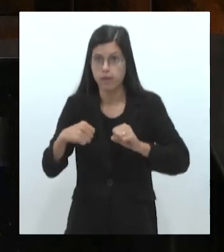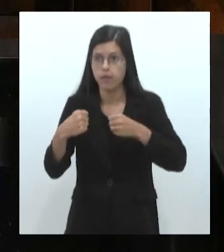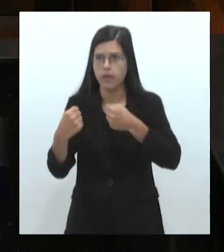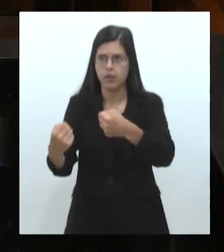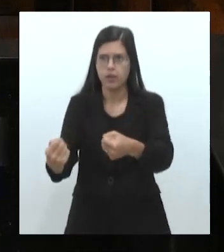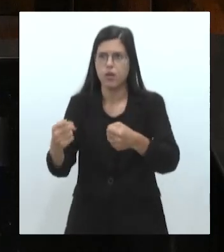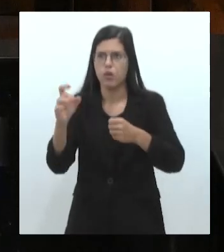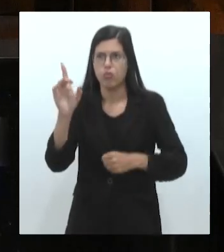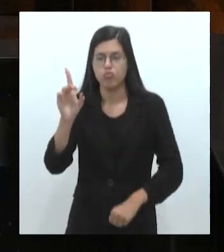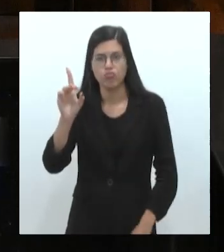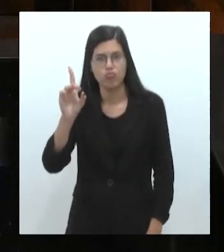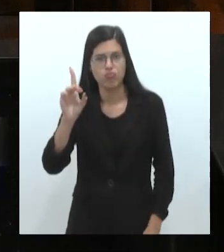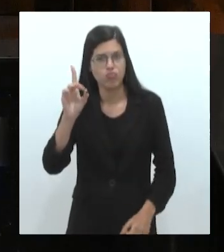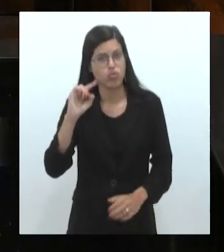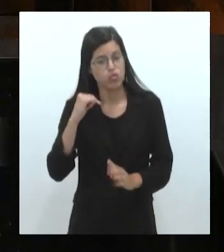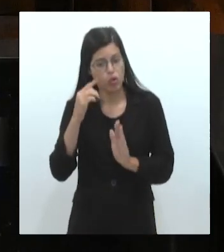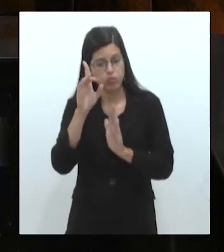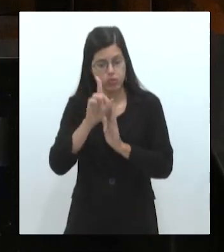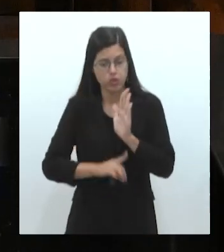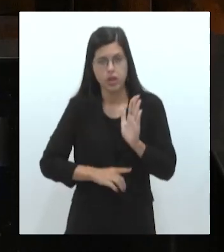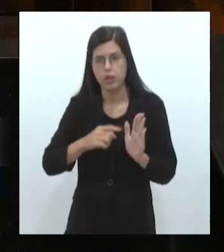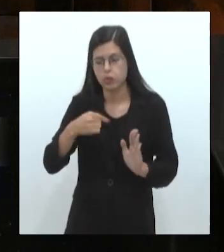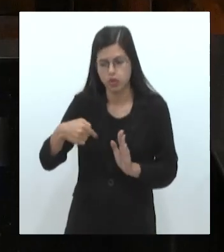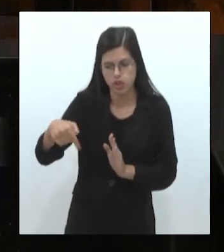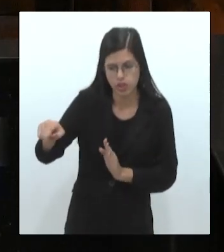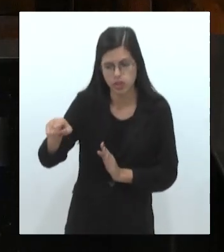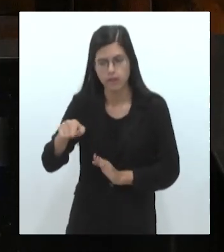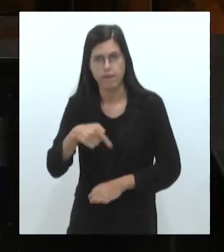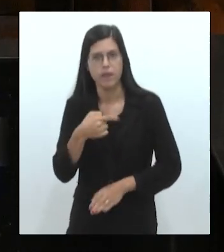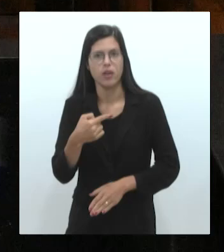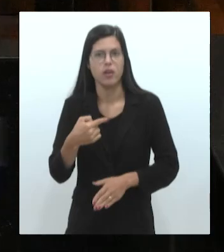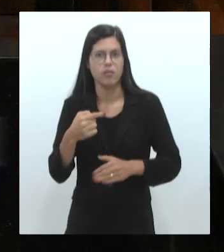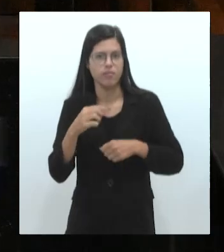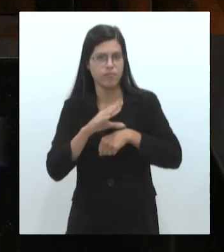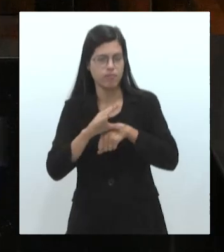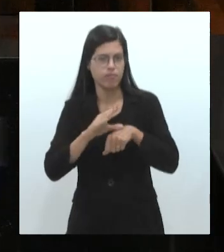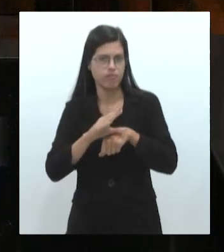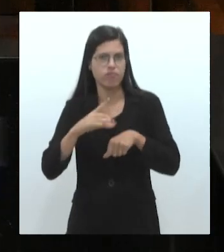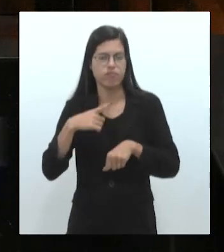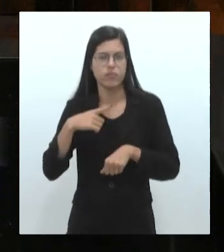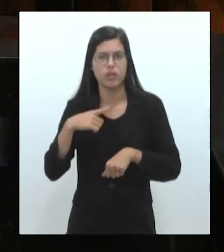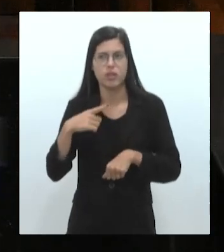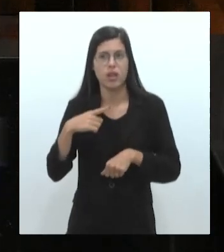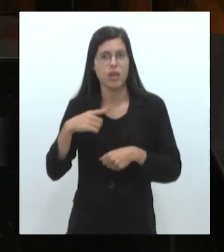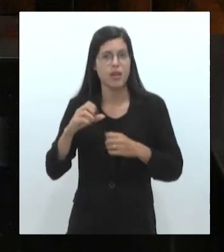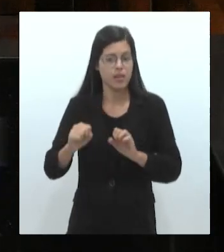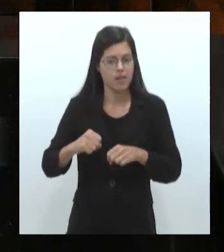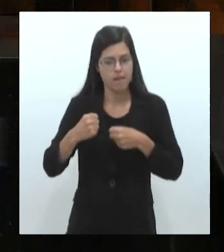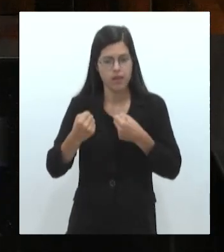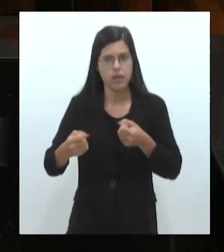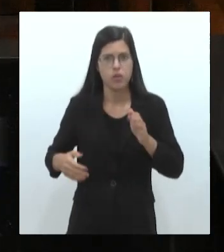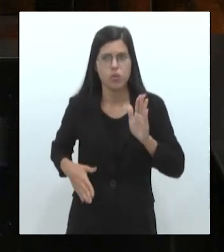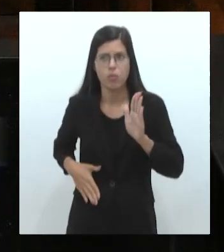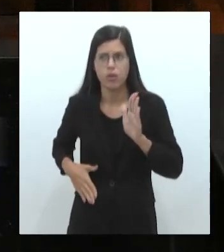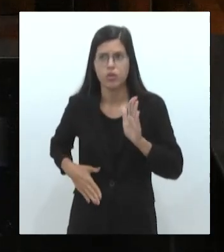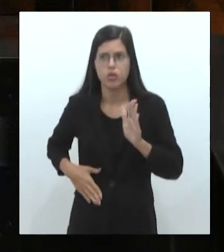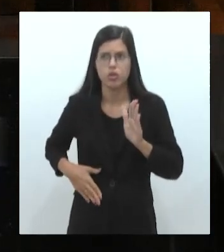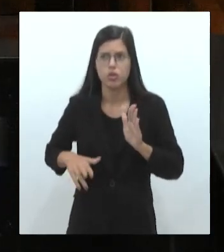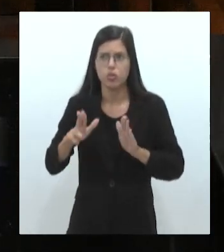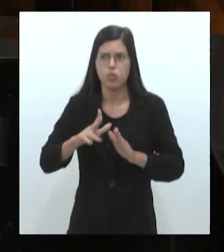nosso direito de ir e vir garantido pela Constituição, defendemos de contra esses marginais que atormentam a gente, não é para a